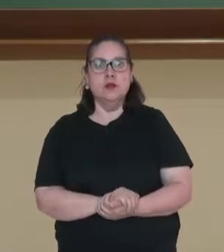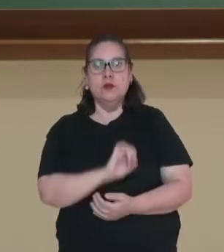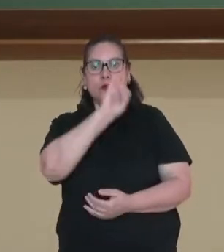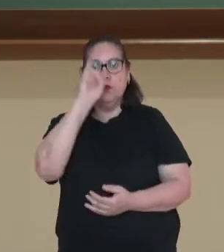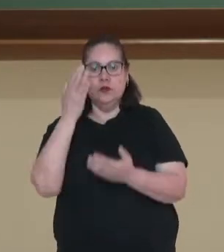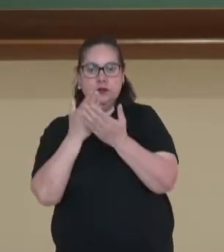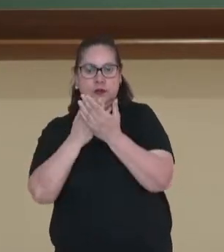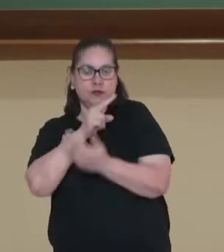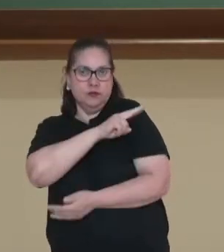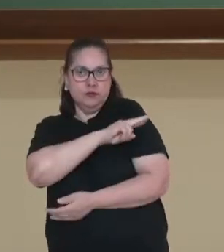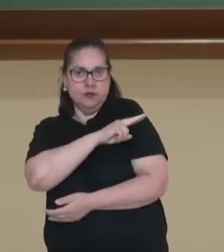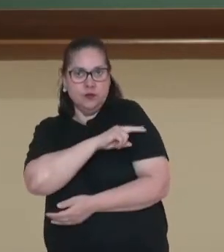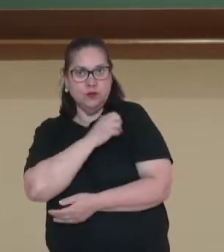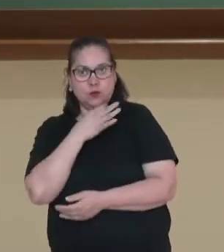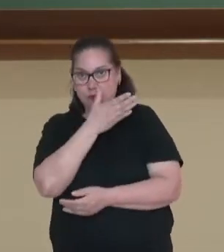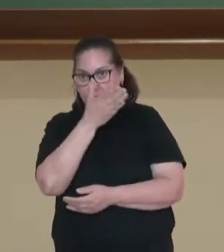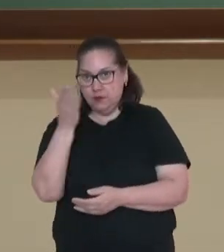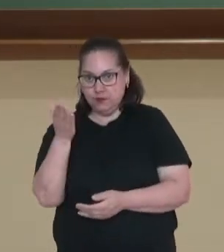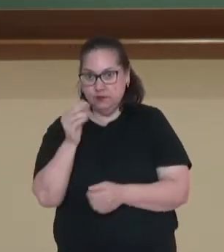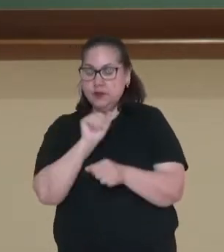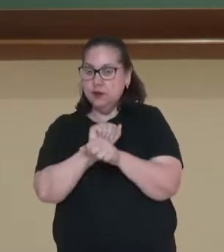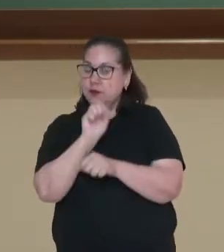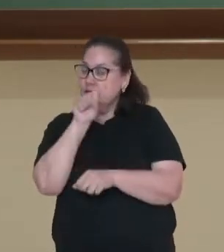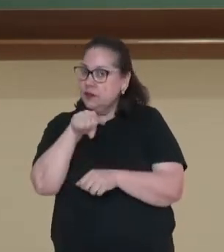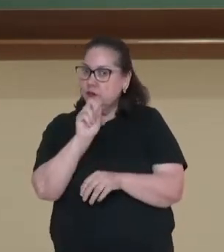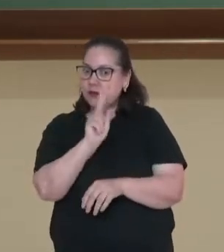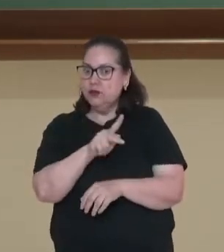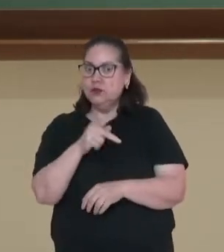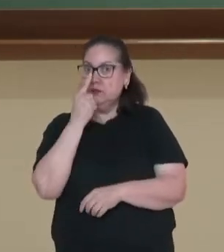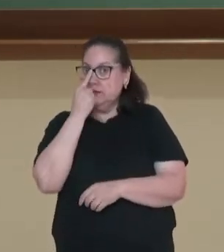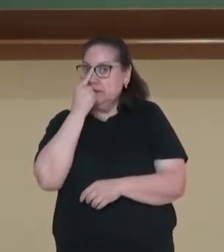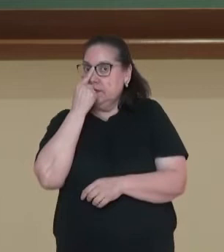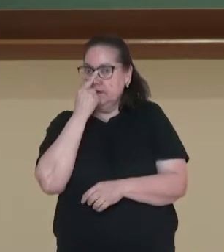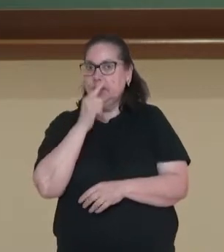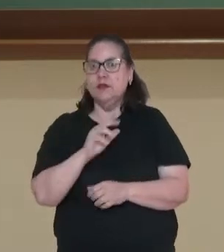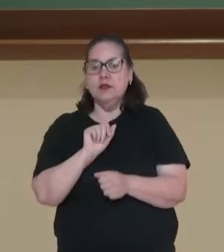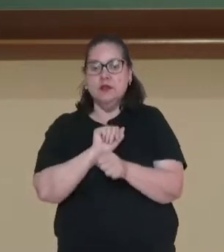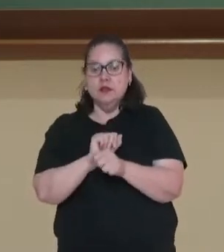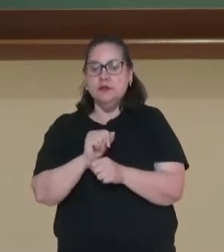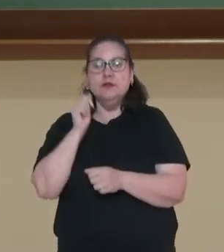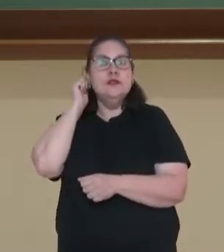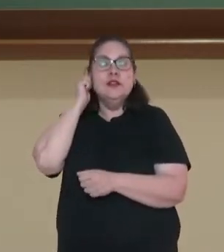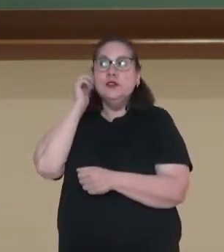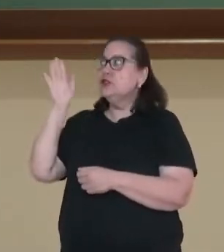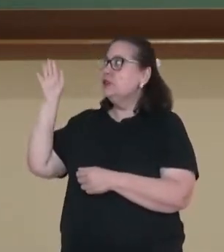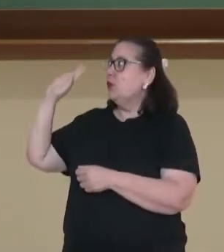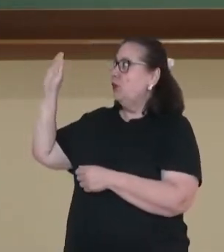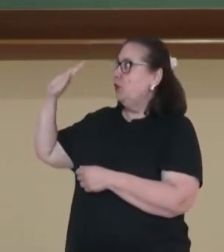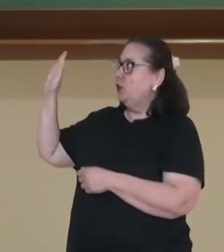Olá, estudantes da segunda série, tudo bem? Eu espero que sim. Eu sou a professora Ana Carolina, estamos aqui com a Adalgisa.